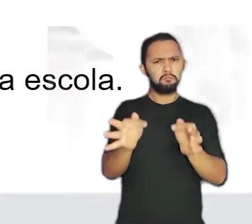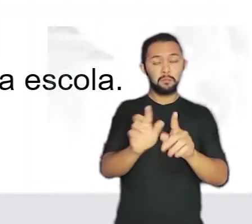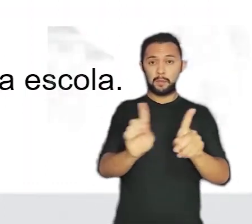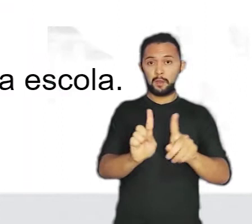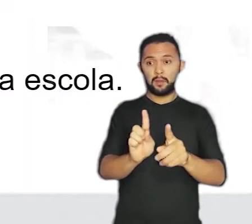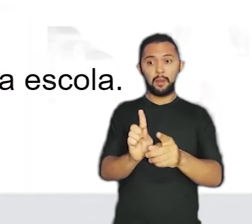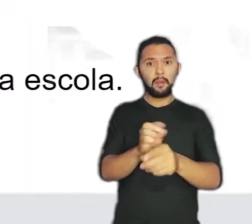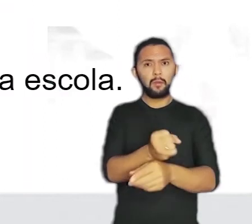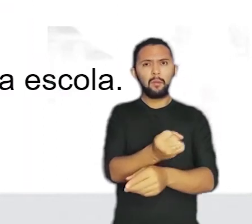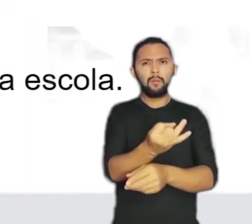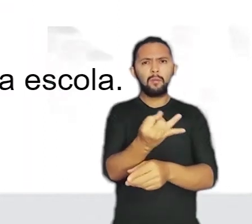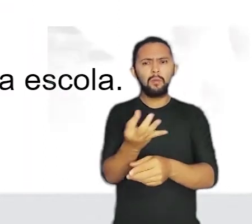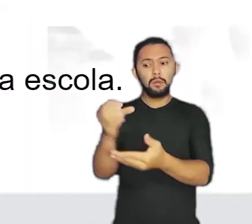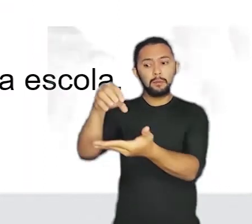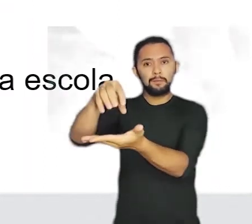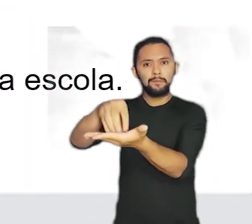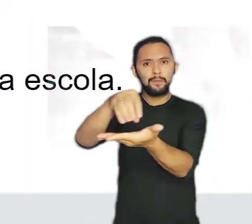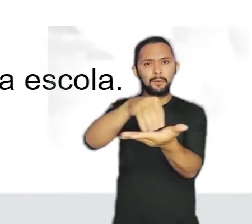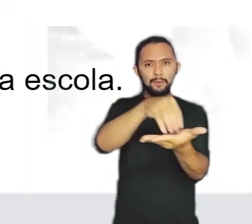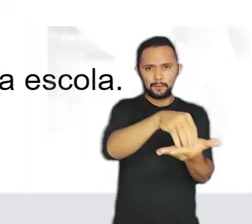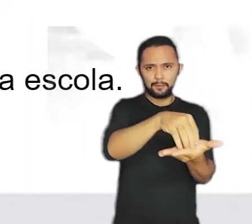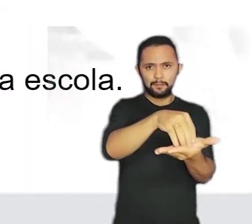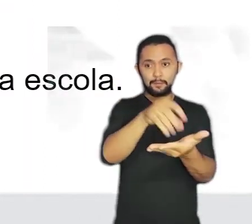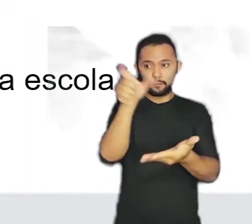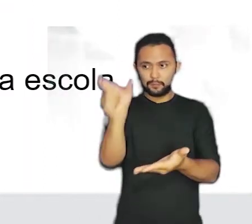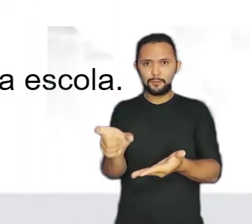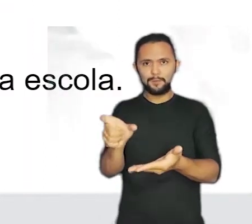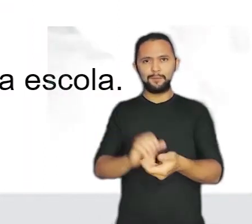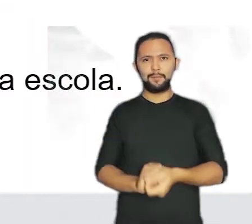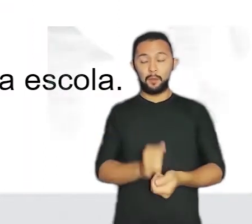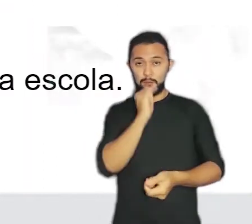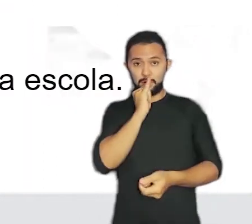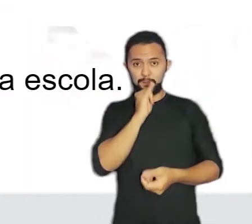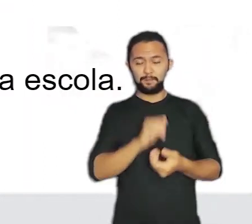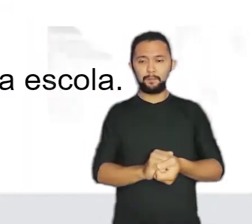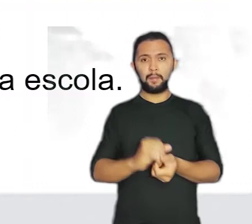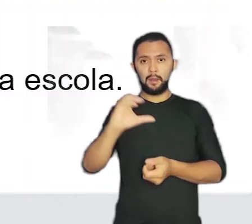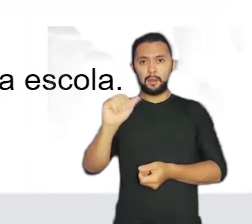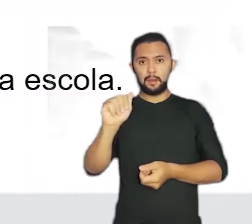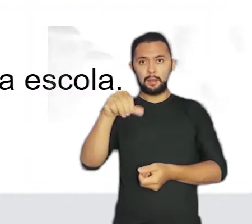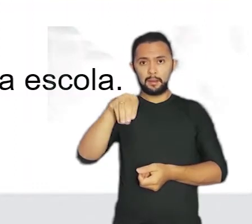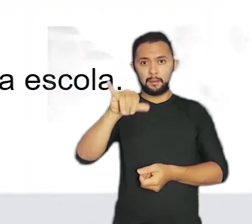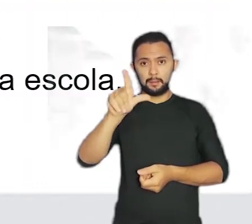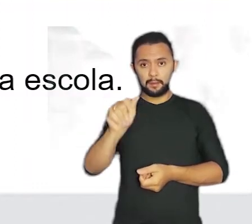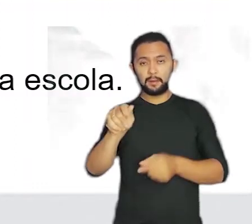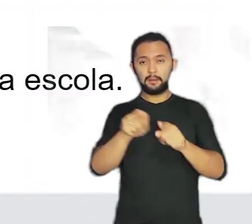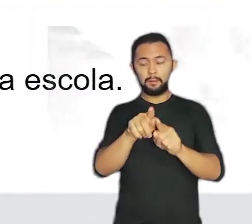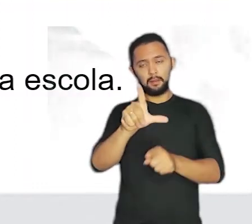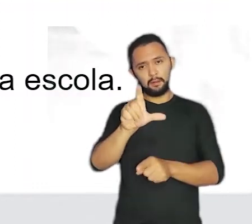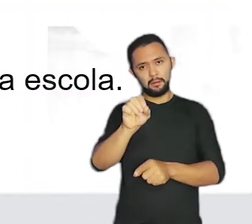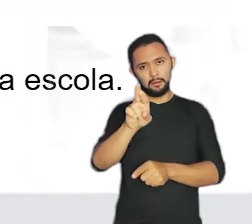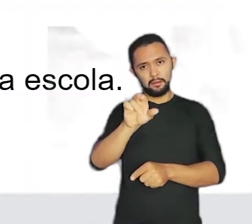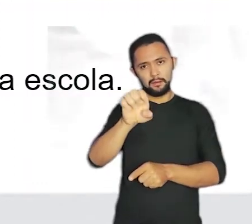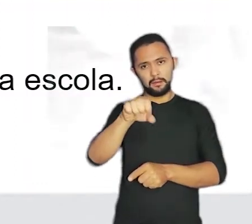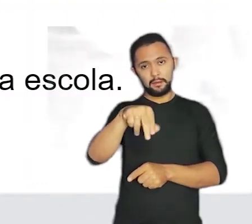de núcleo, tá? Quantidade de núcleo. Então eu tenho aqui o exemplo, ó. Camila e Lorena fizeram os doces da